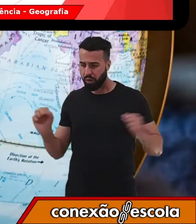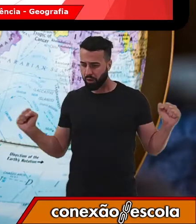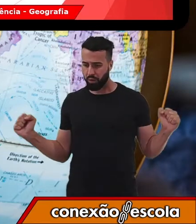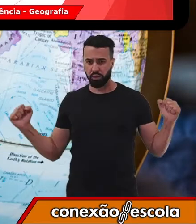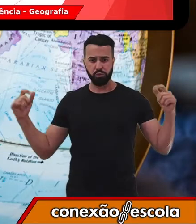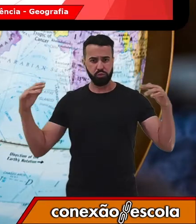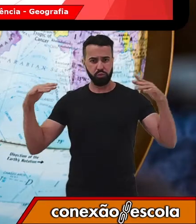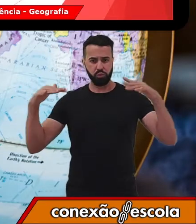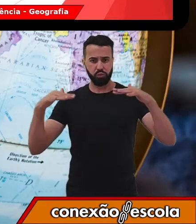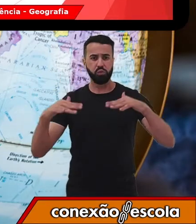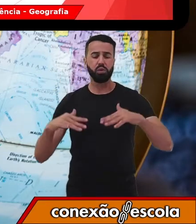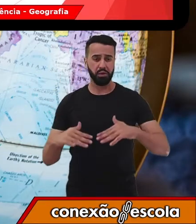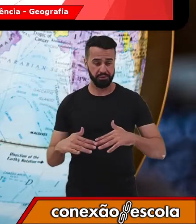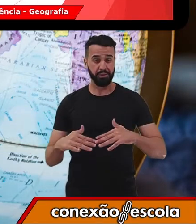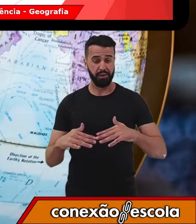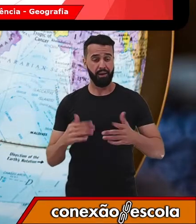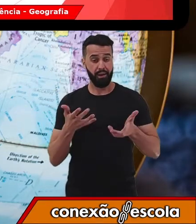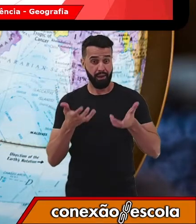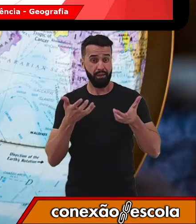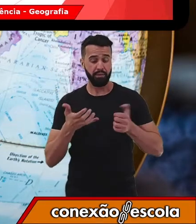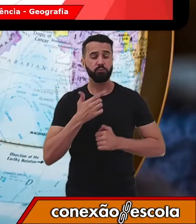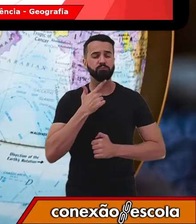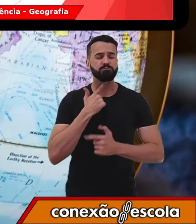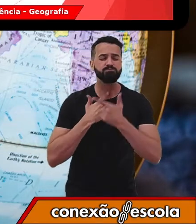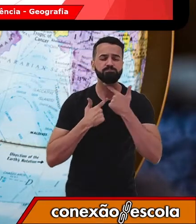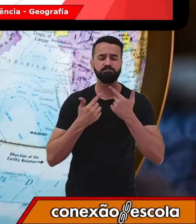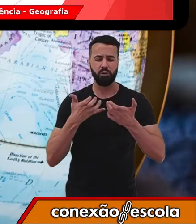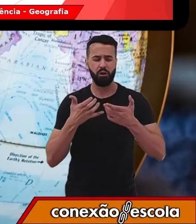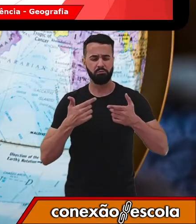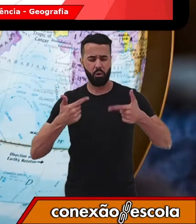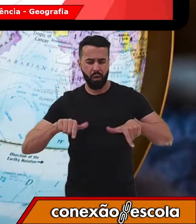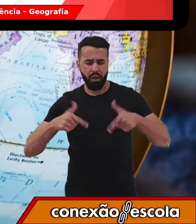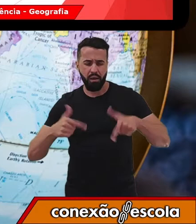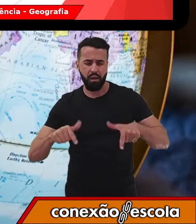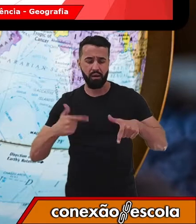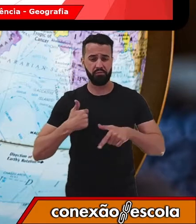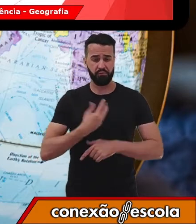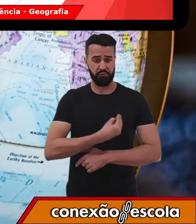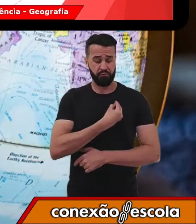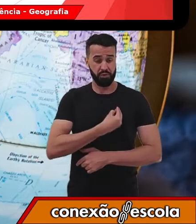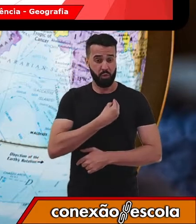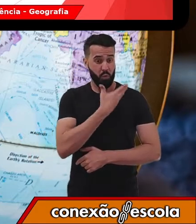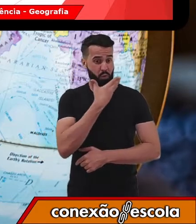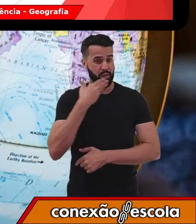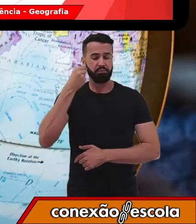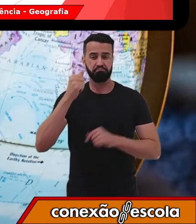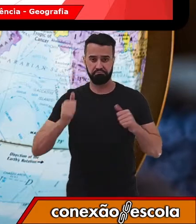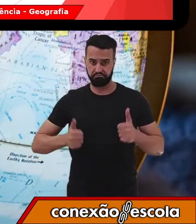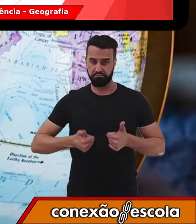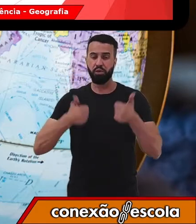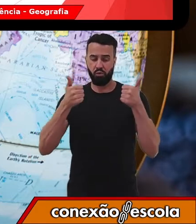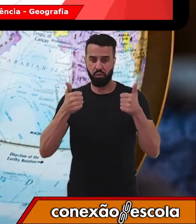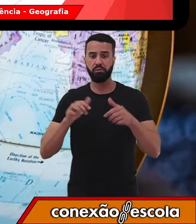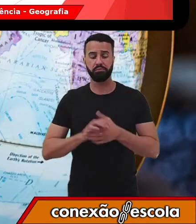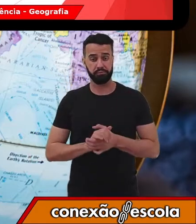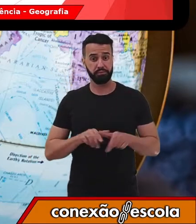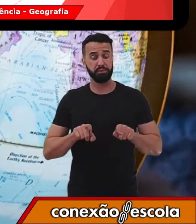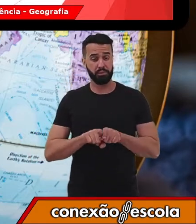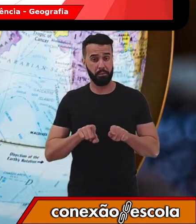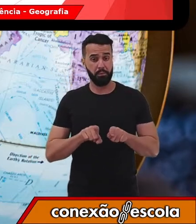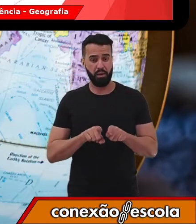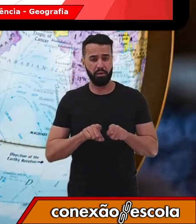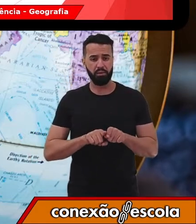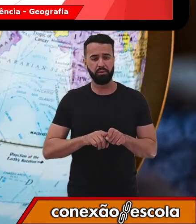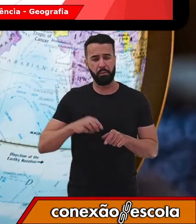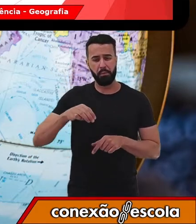sudeste, tentando encontrar melhor qualidade de vida. Além disso, a atividade de mineração e a cafeicultura